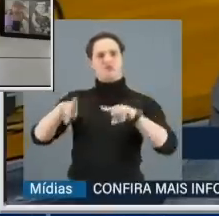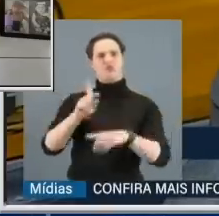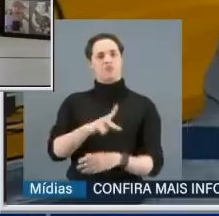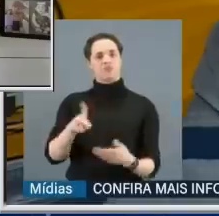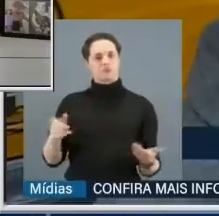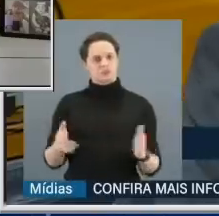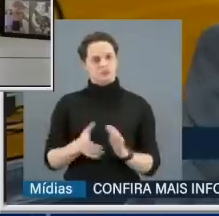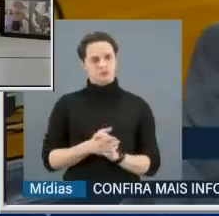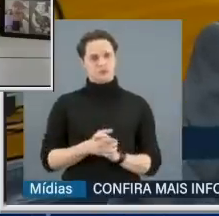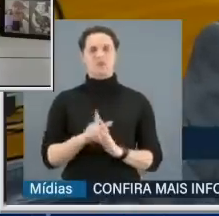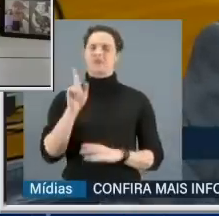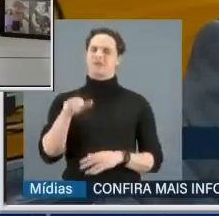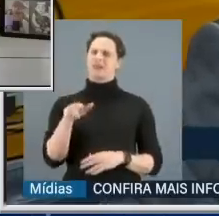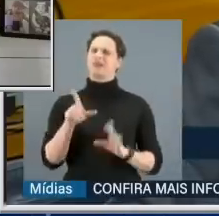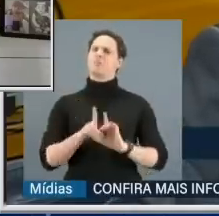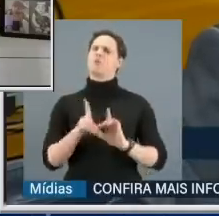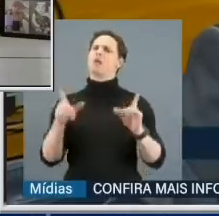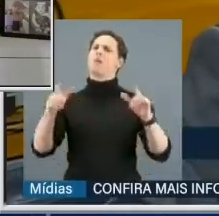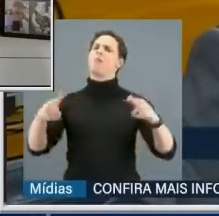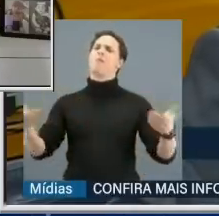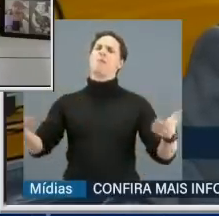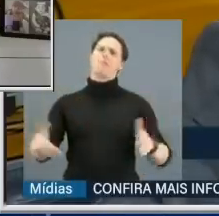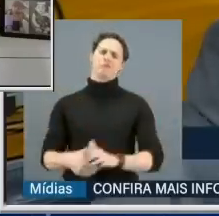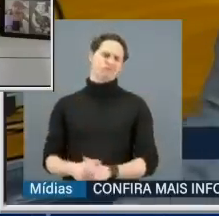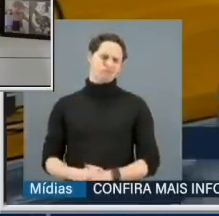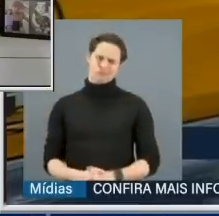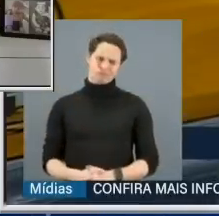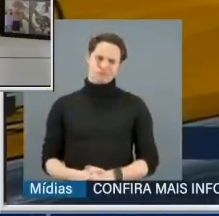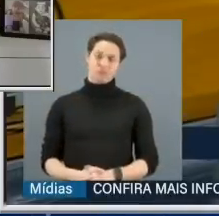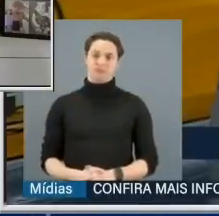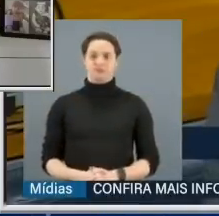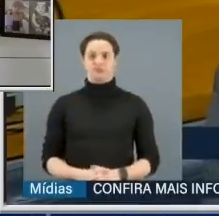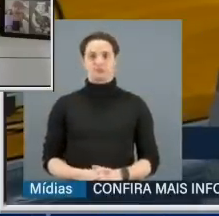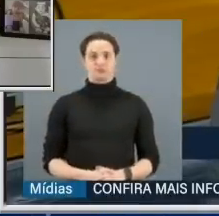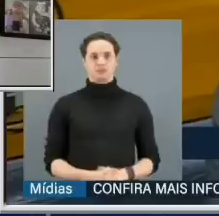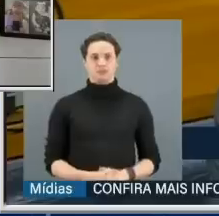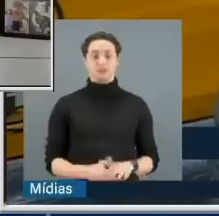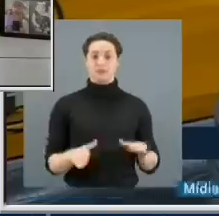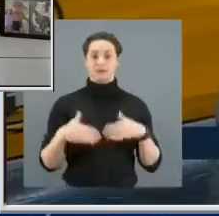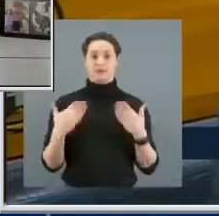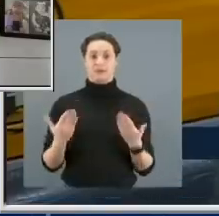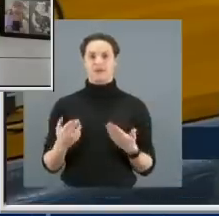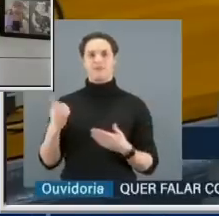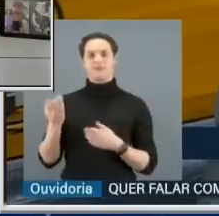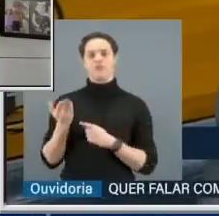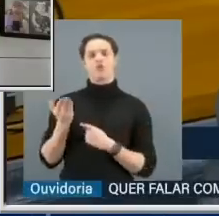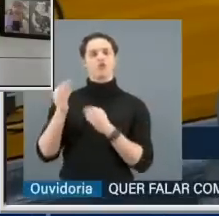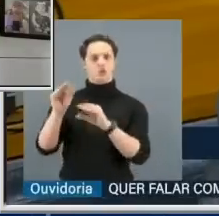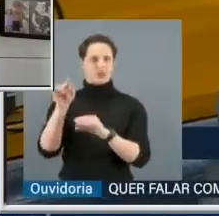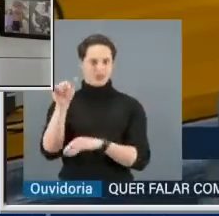fardado por entendimento de que a sua convocação tinha por objetivo prestar